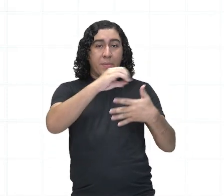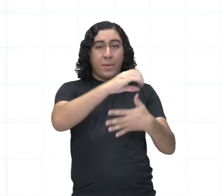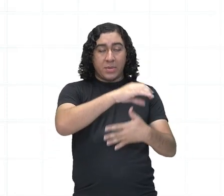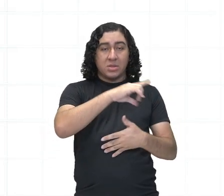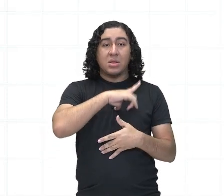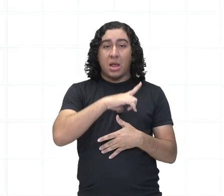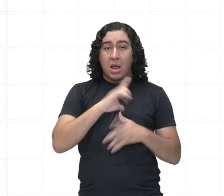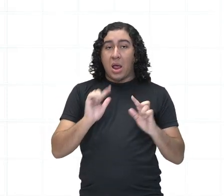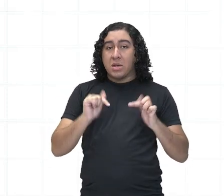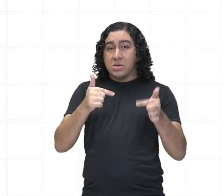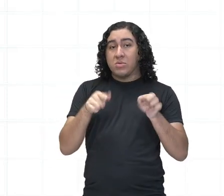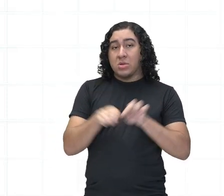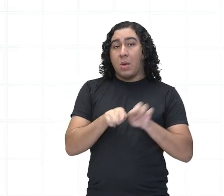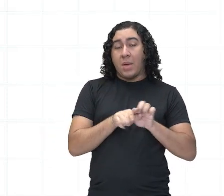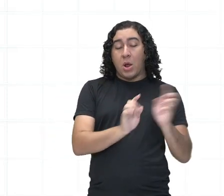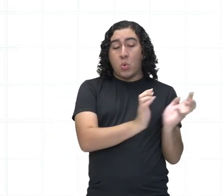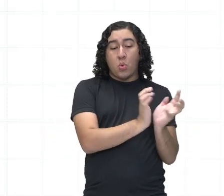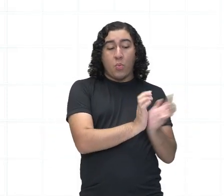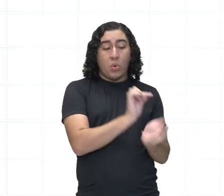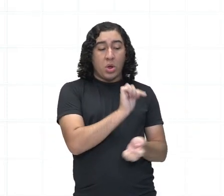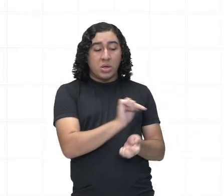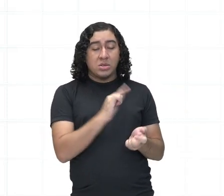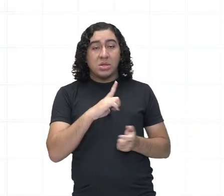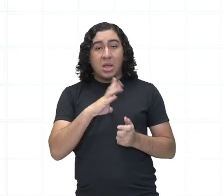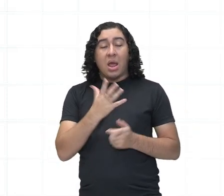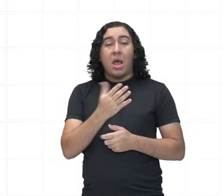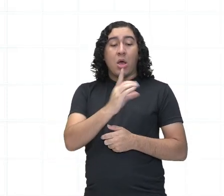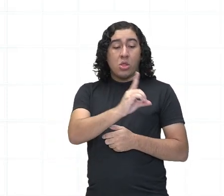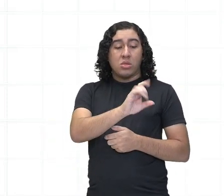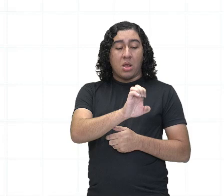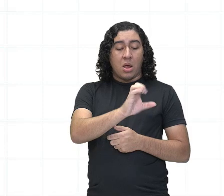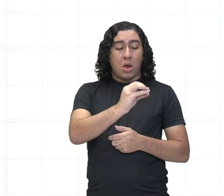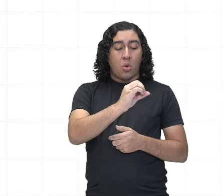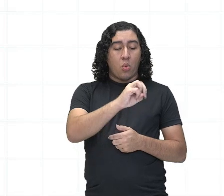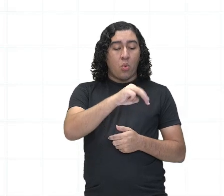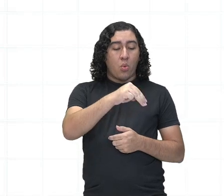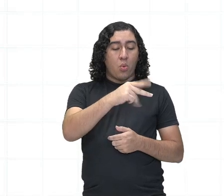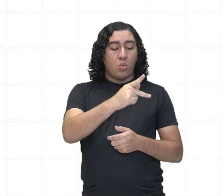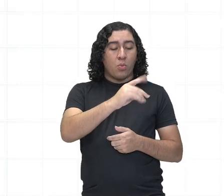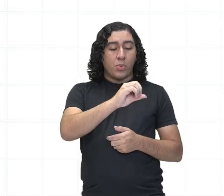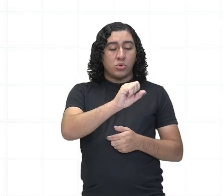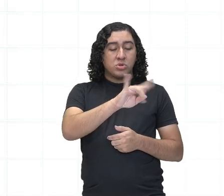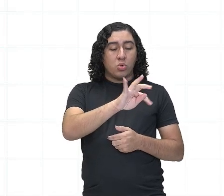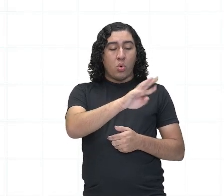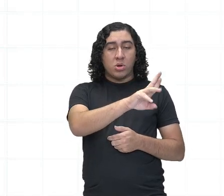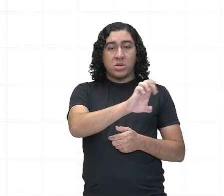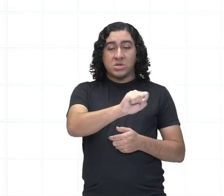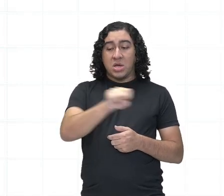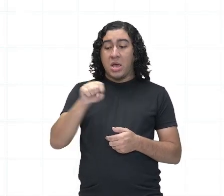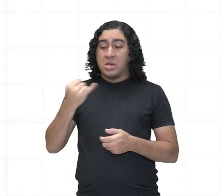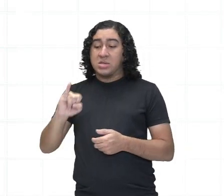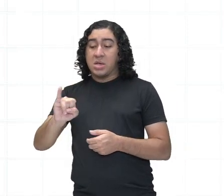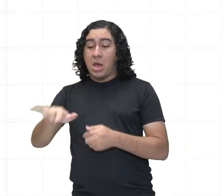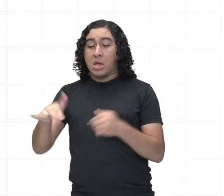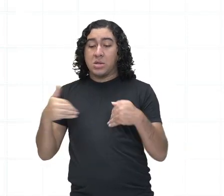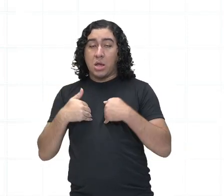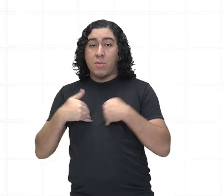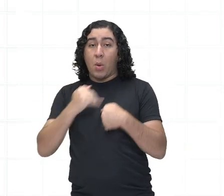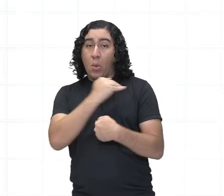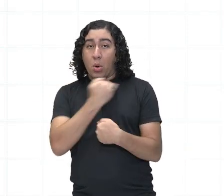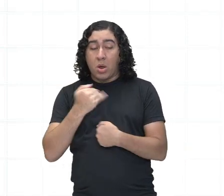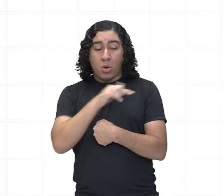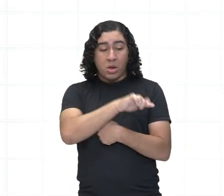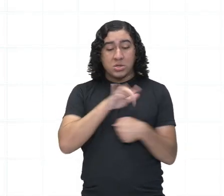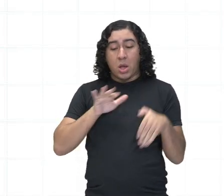de decompositores, que são os micro-organismos que vão atuar quando estes seres vivos completam seu ciclo